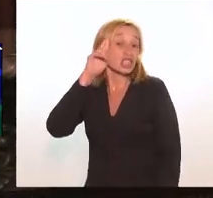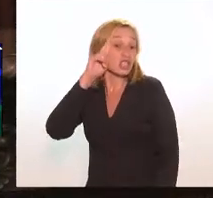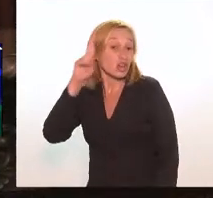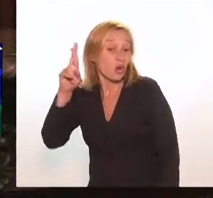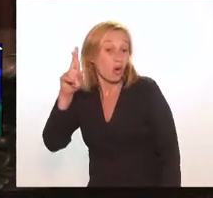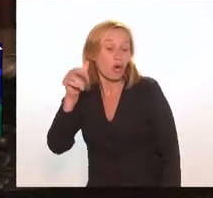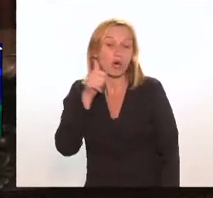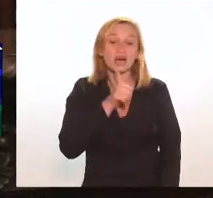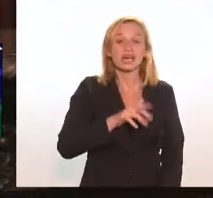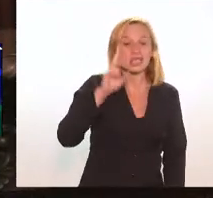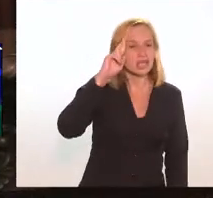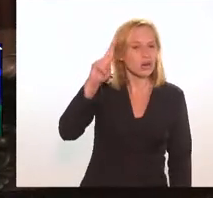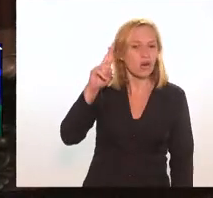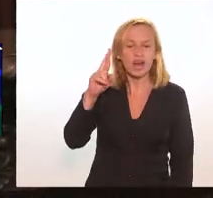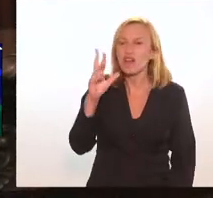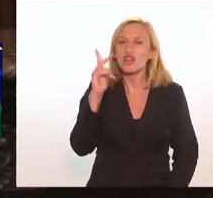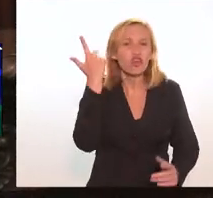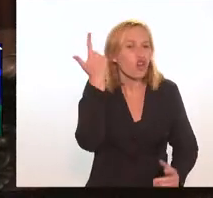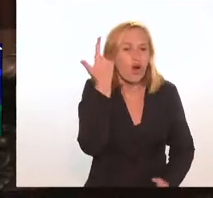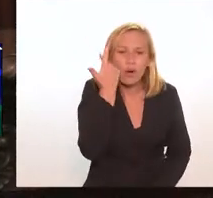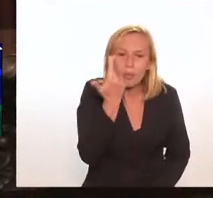dava a dianteira à mulher.